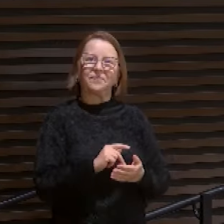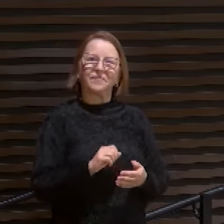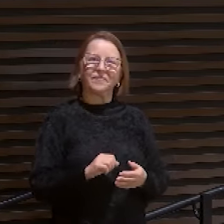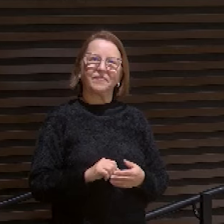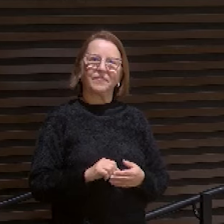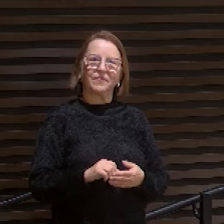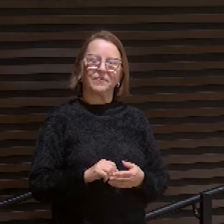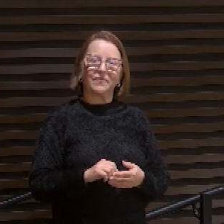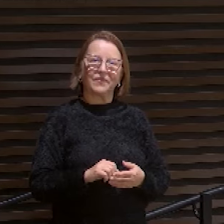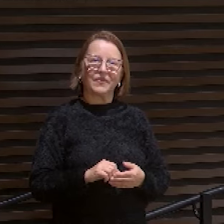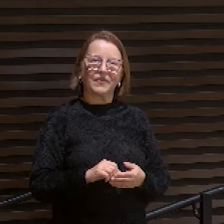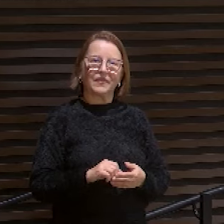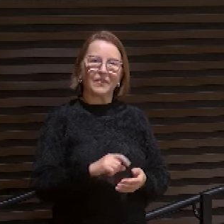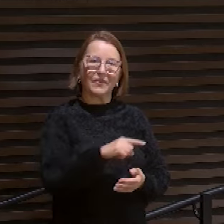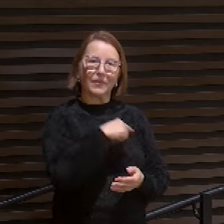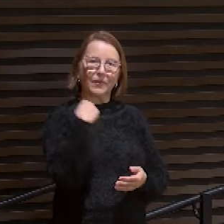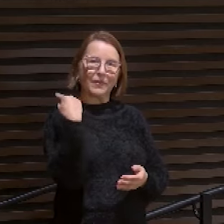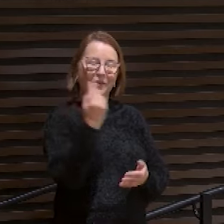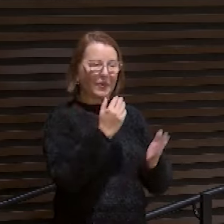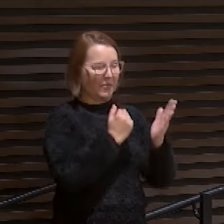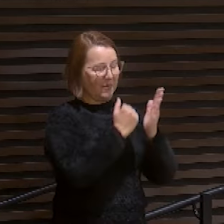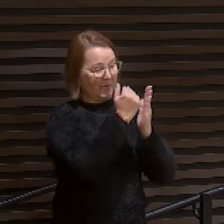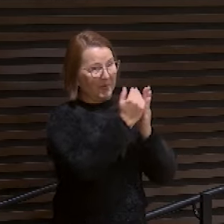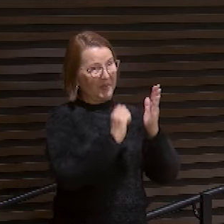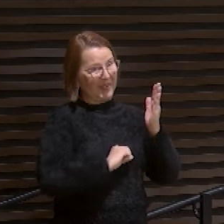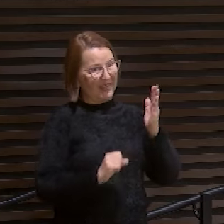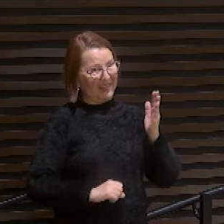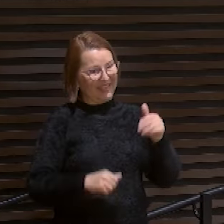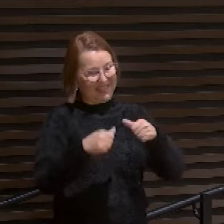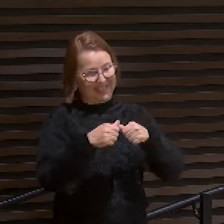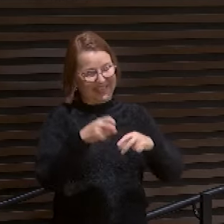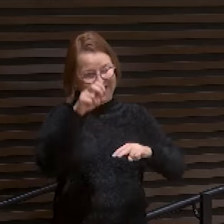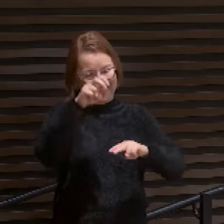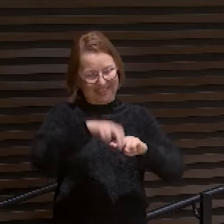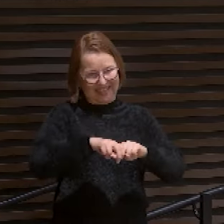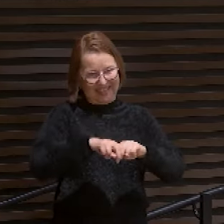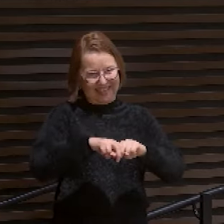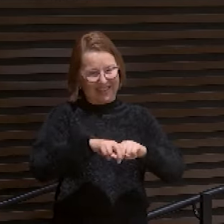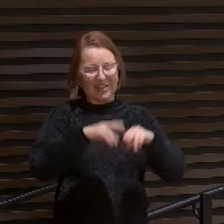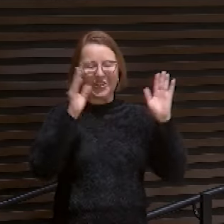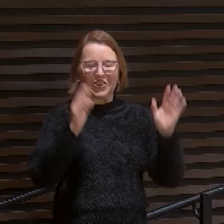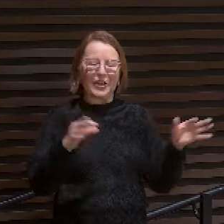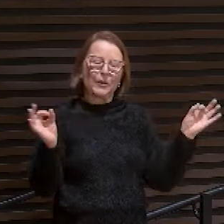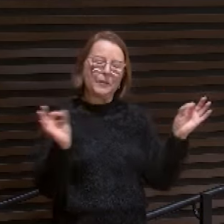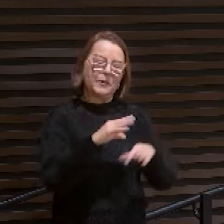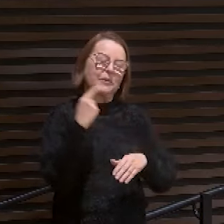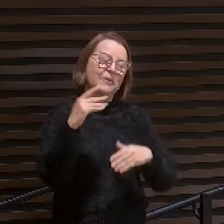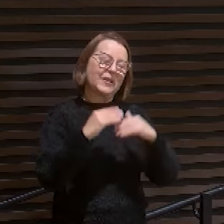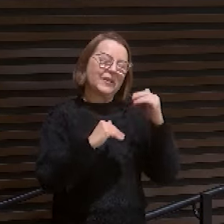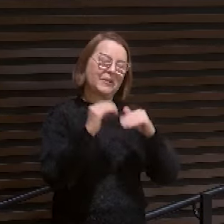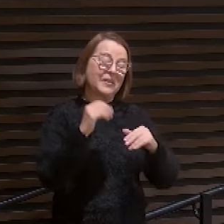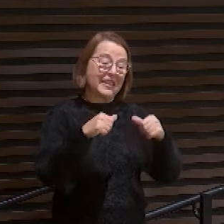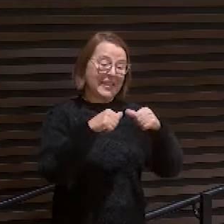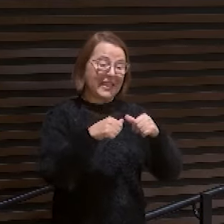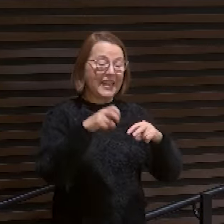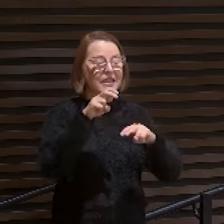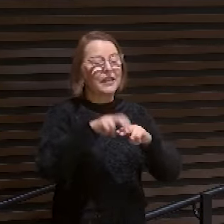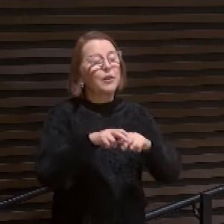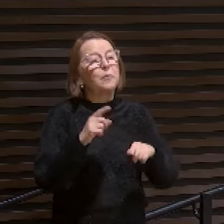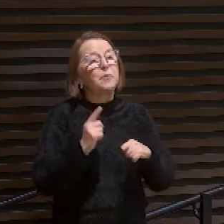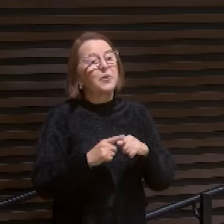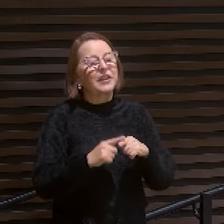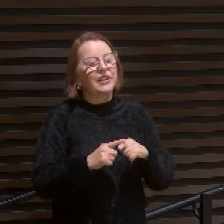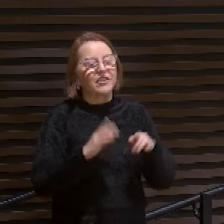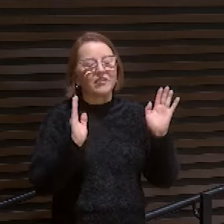o sumo sacerdote assentado já completou a sua obra. Ele está sentado porque ele já